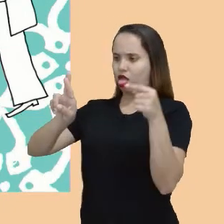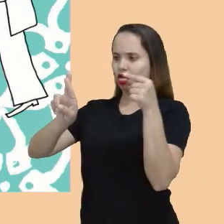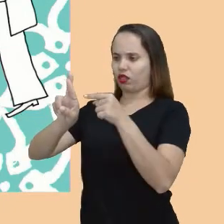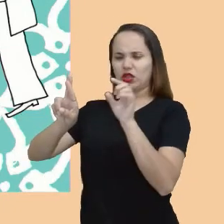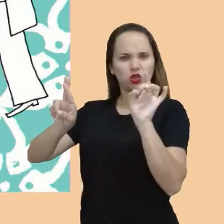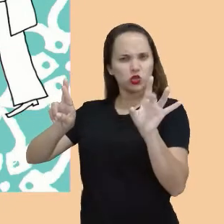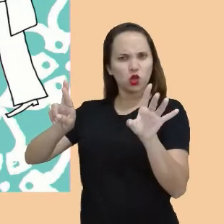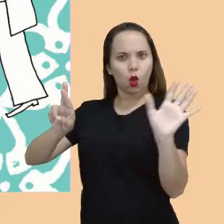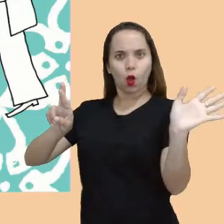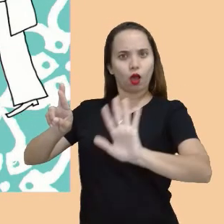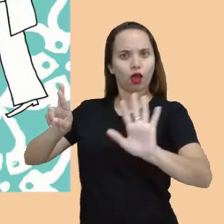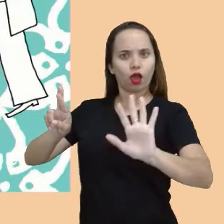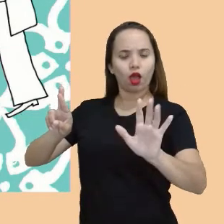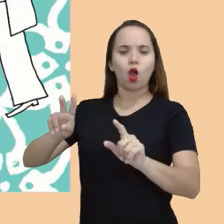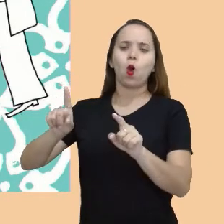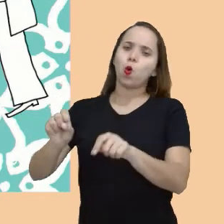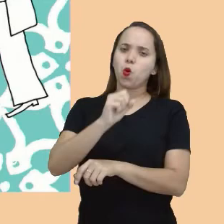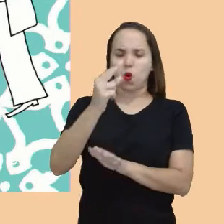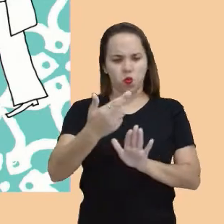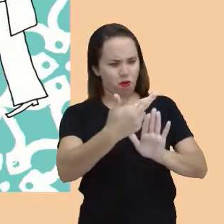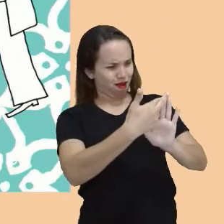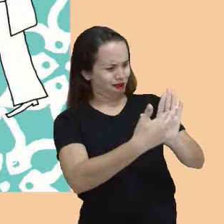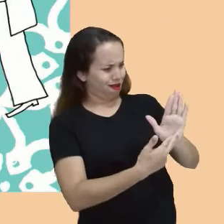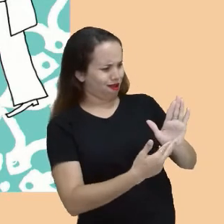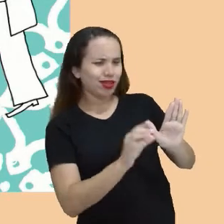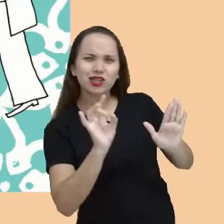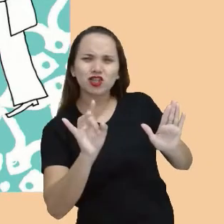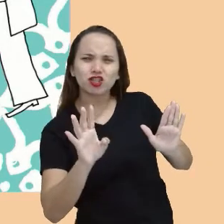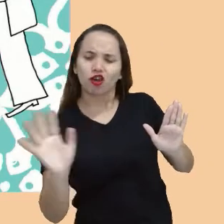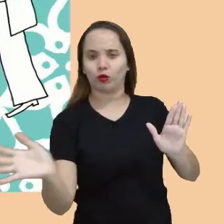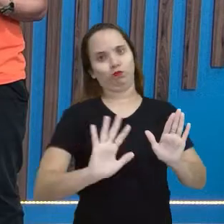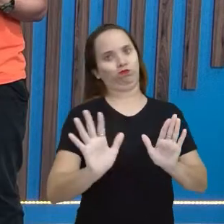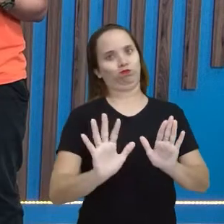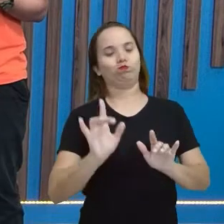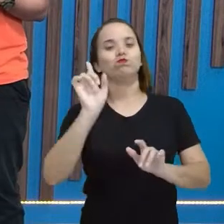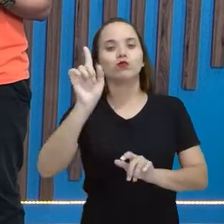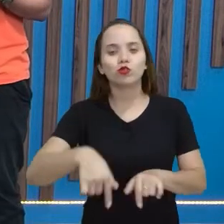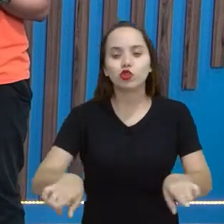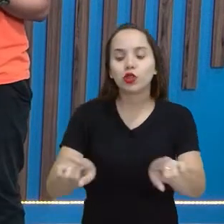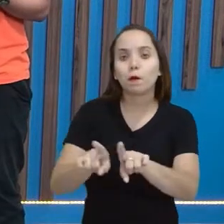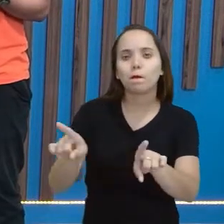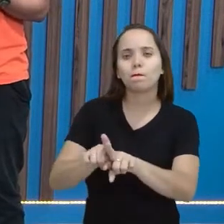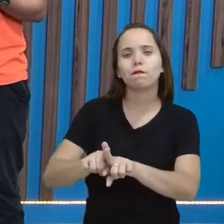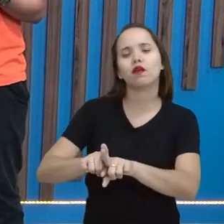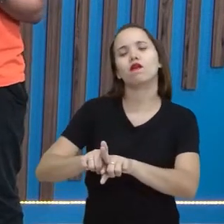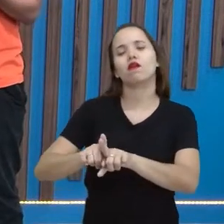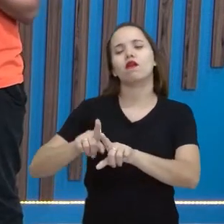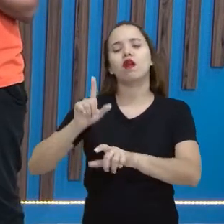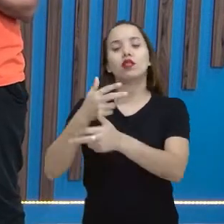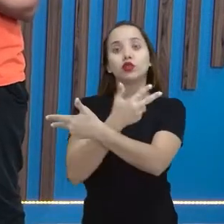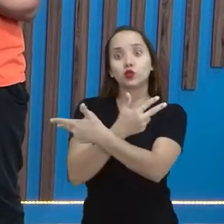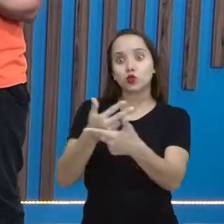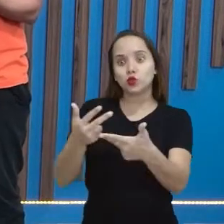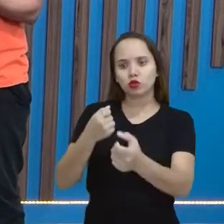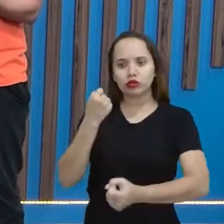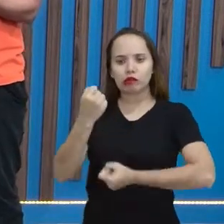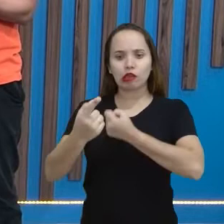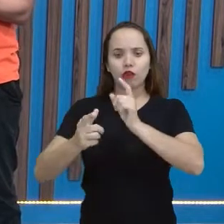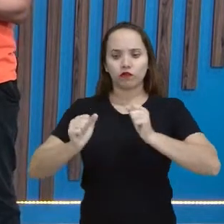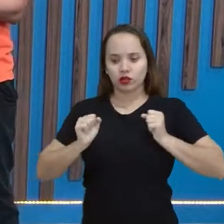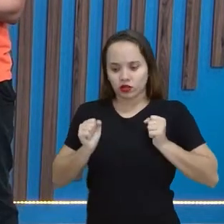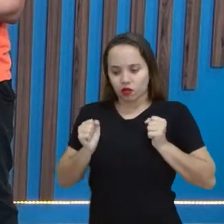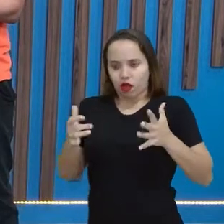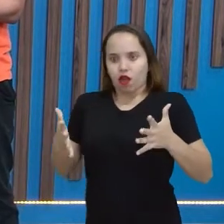um dogma, uma regra a seguir. Né? A gente está falando do que muitas vezes movimenta as pessoas em momentos